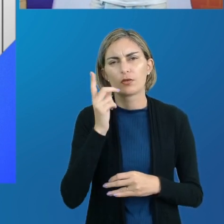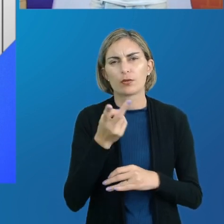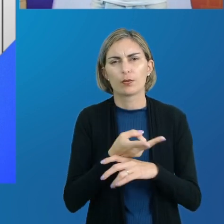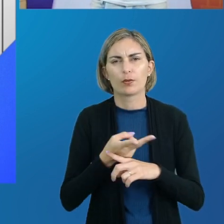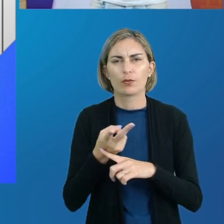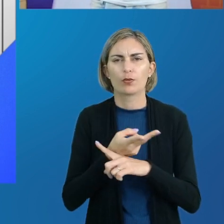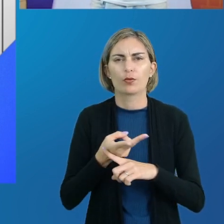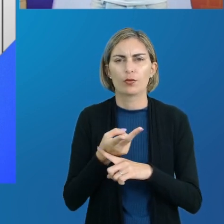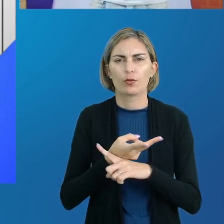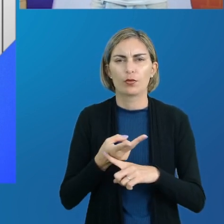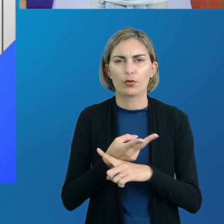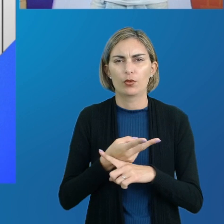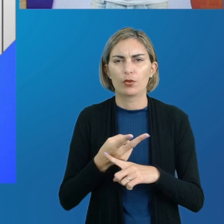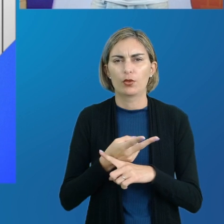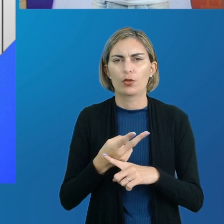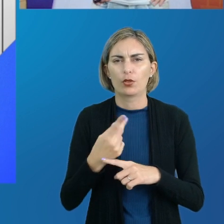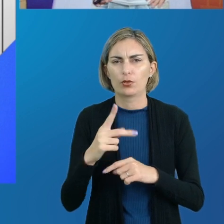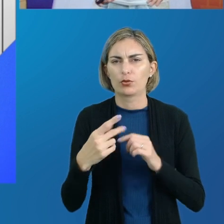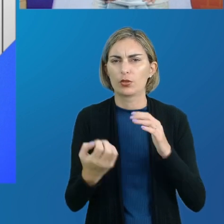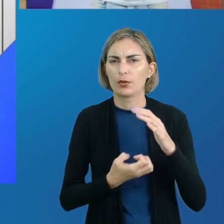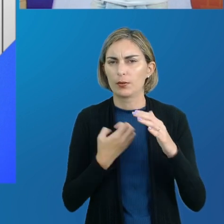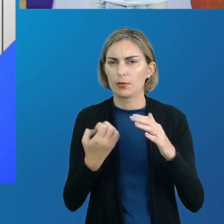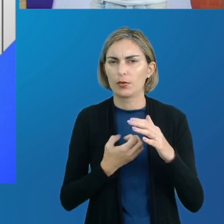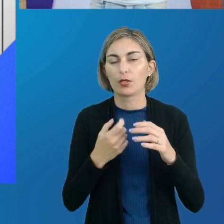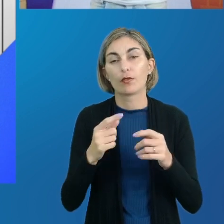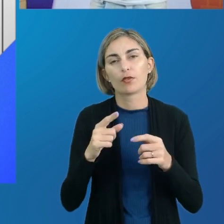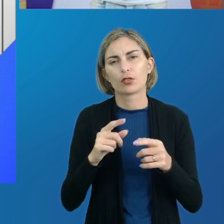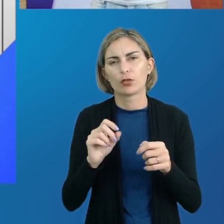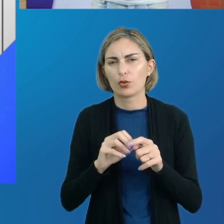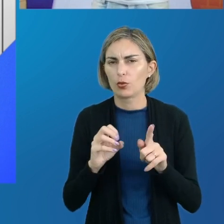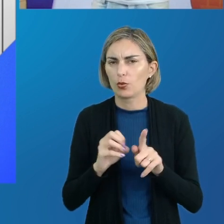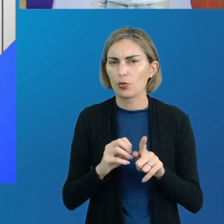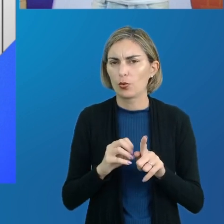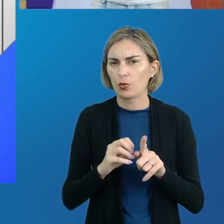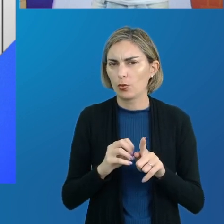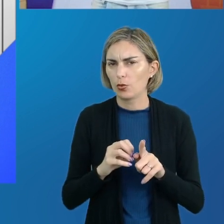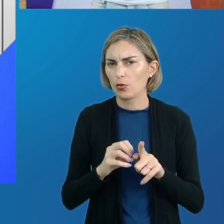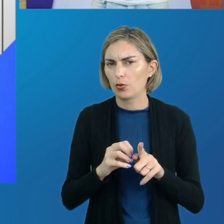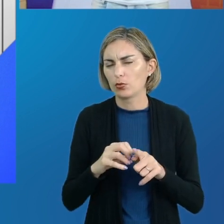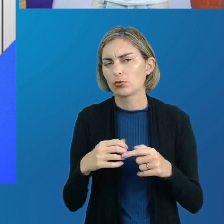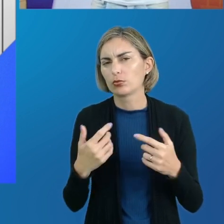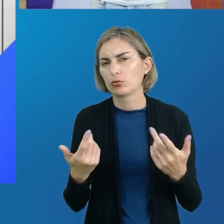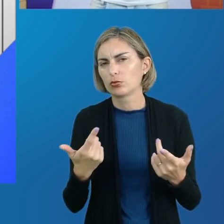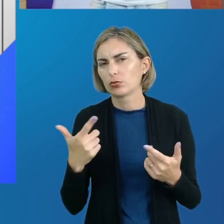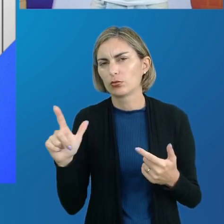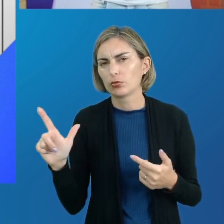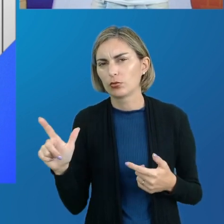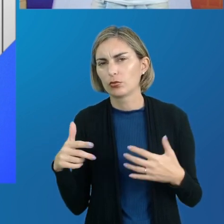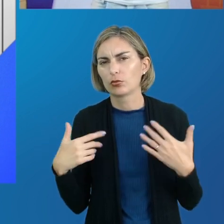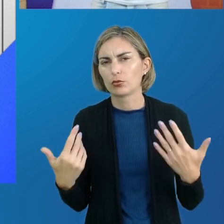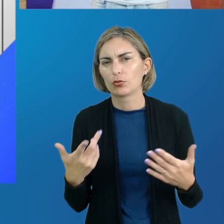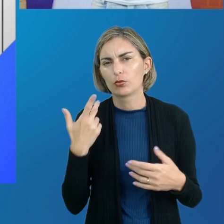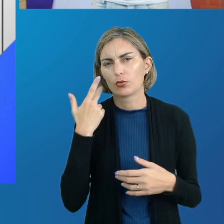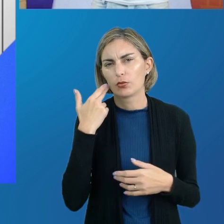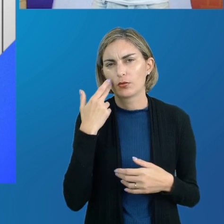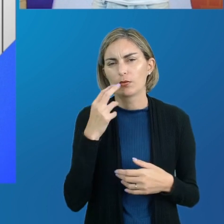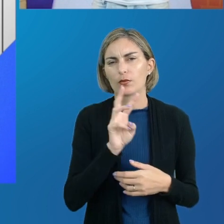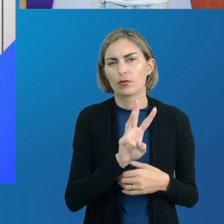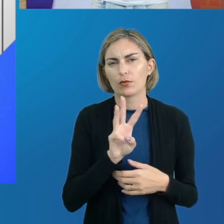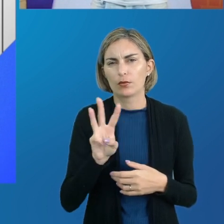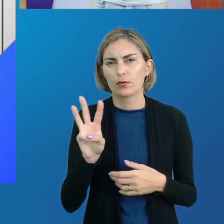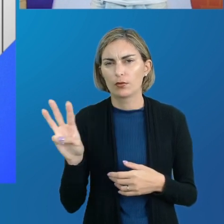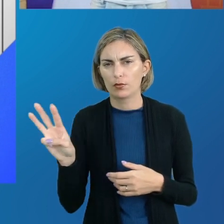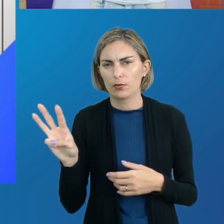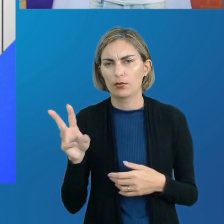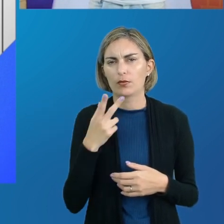um ERP para a sua empresa, qual meio você recorre? Google ou seu histórico de e-mail? Então, tipo, normalmente o site, quando se